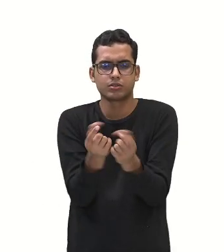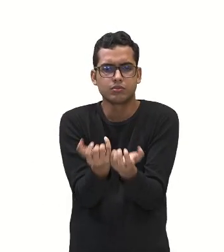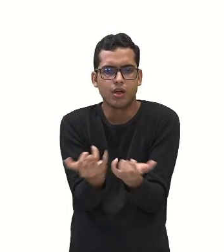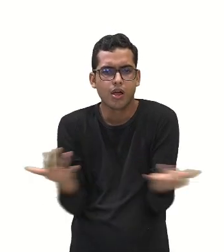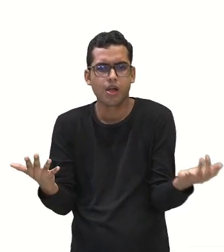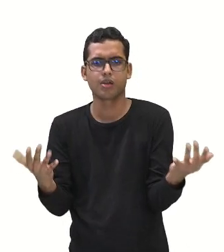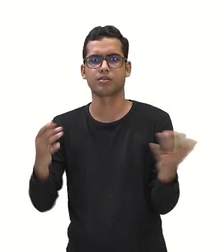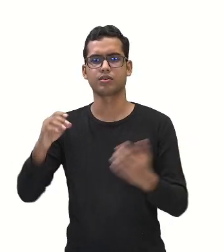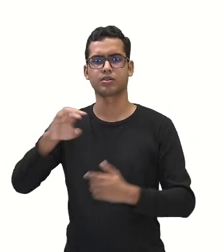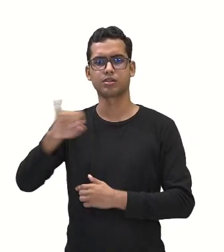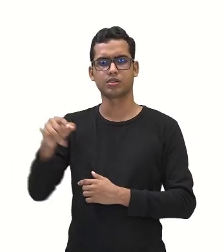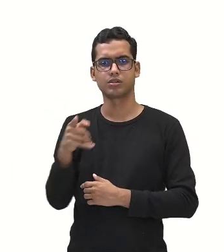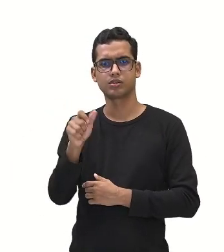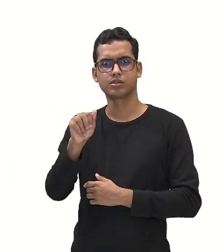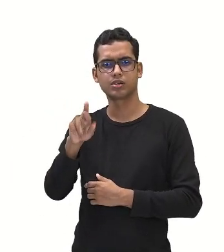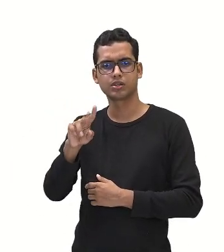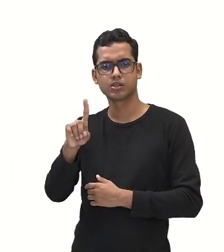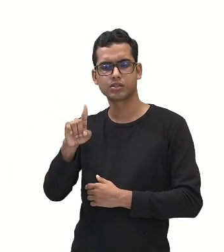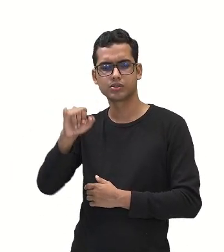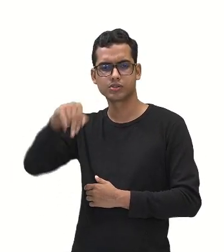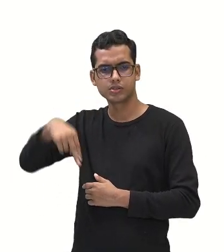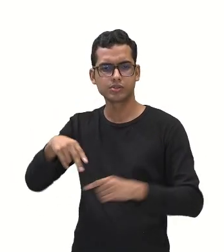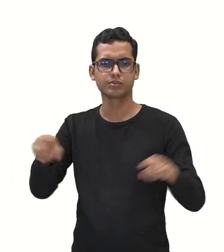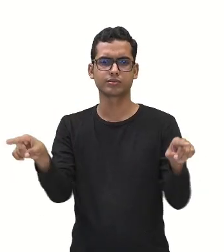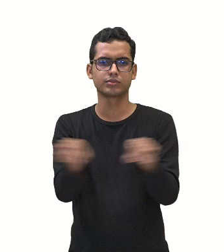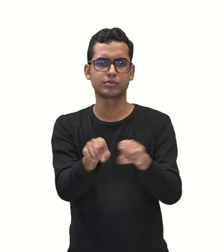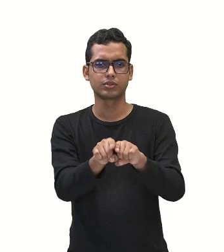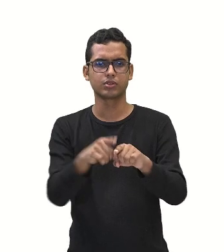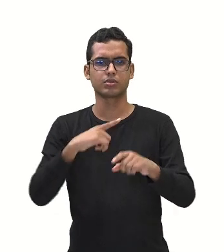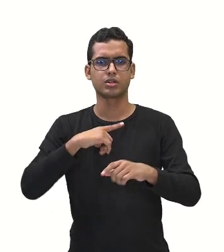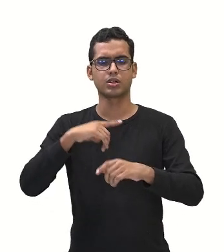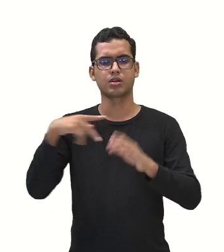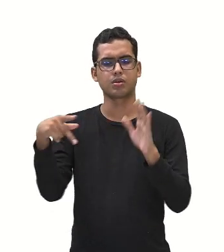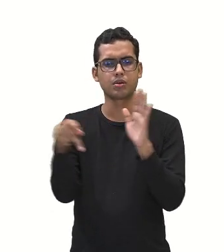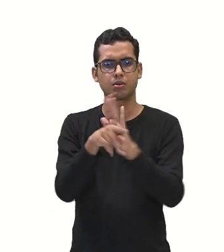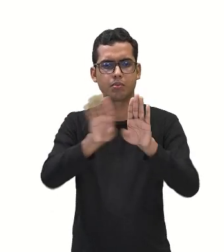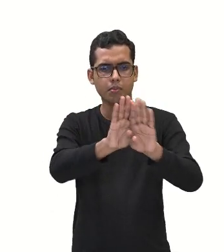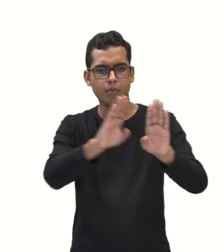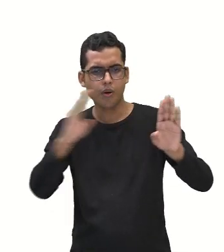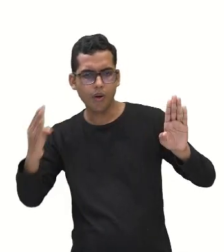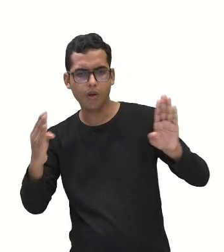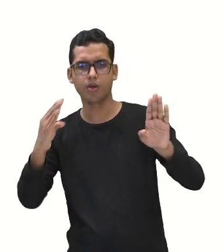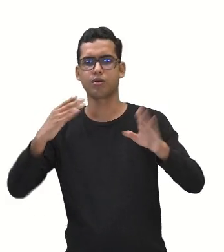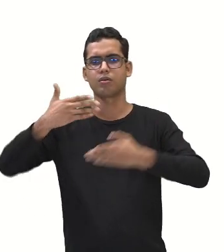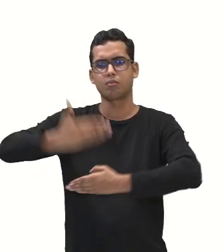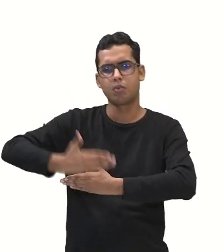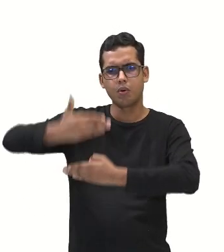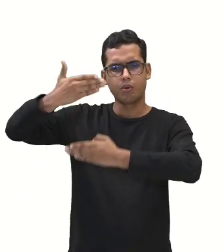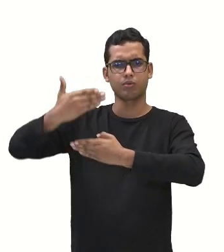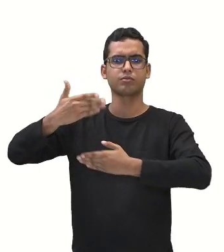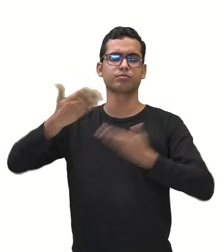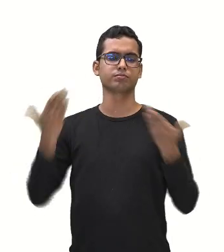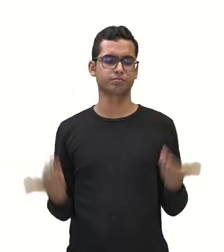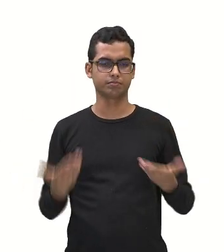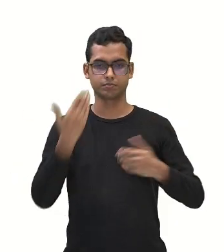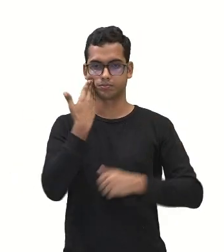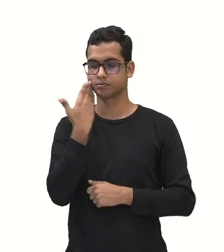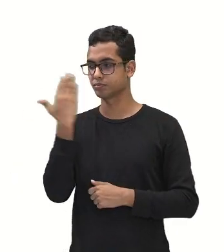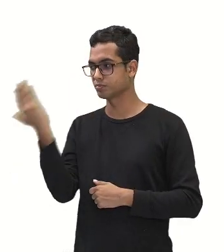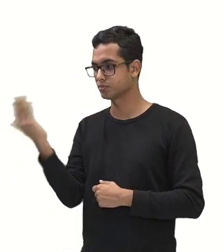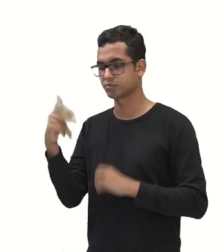Essa é a parte externa, algumas partes da área externa de uma casa. Seguindo, nós